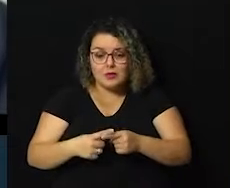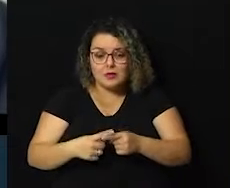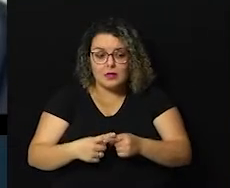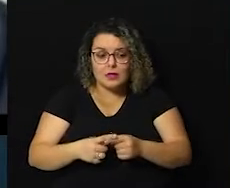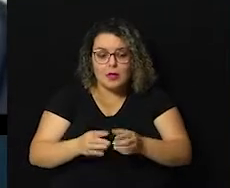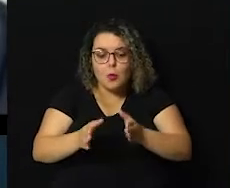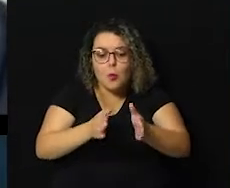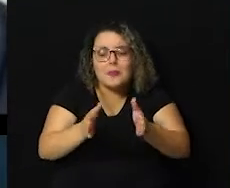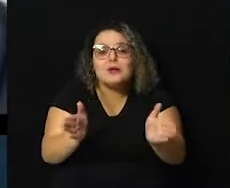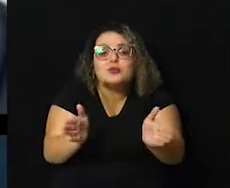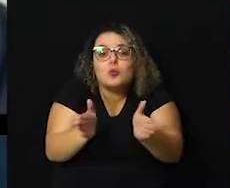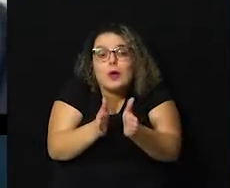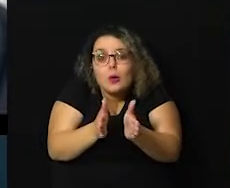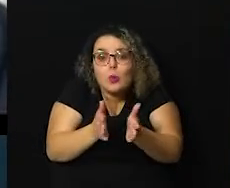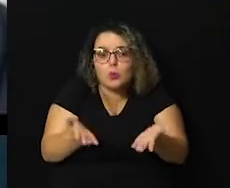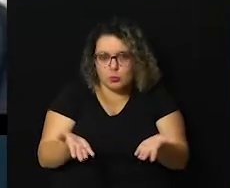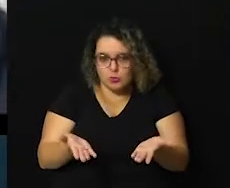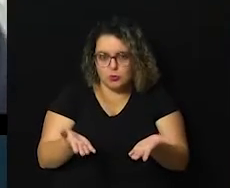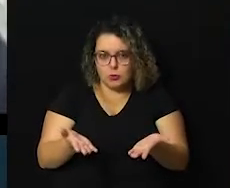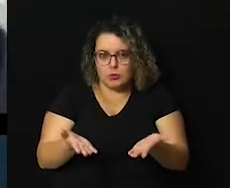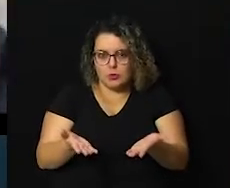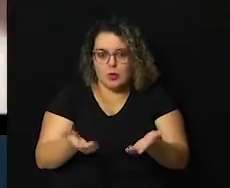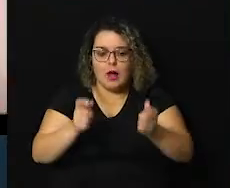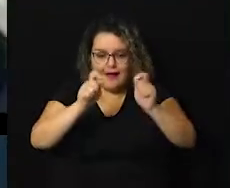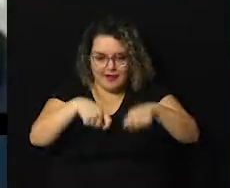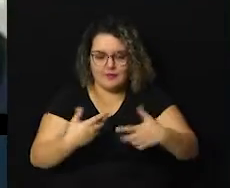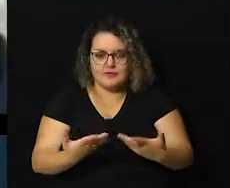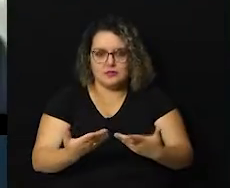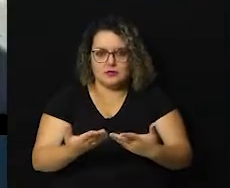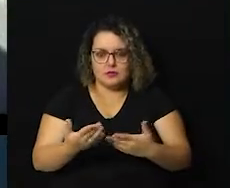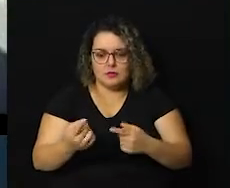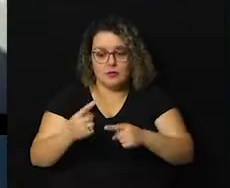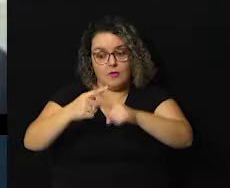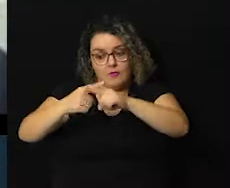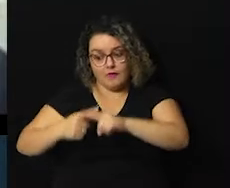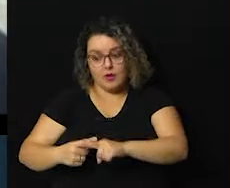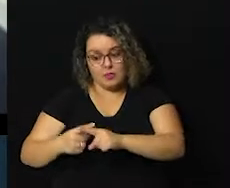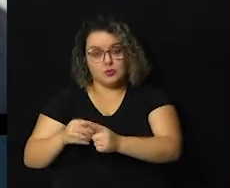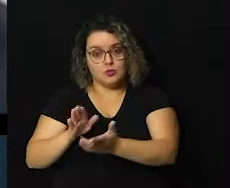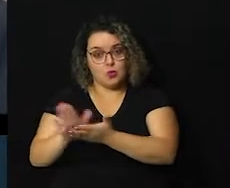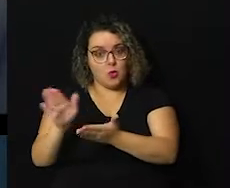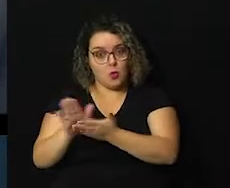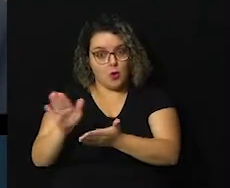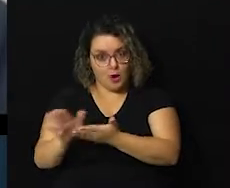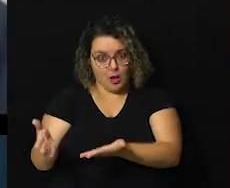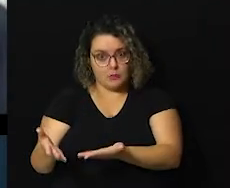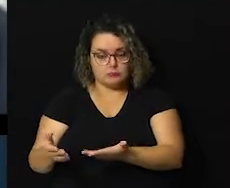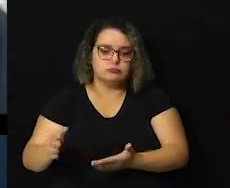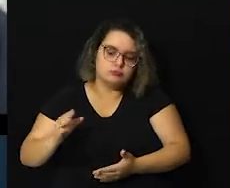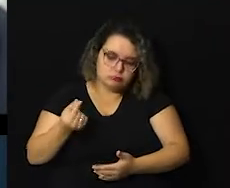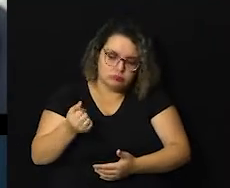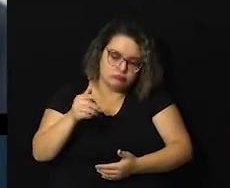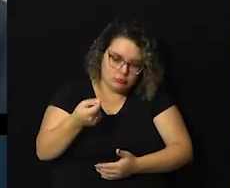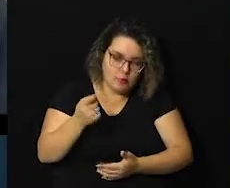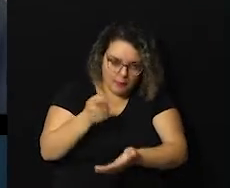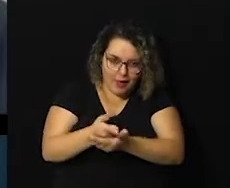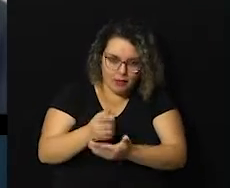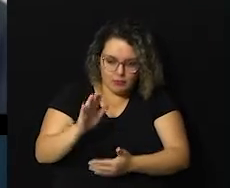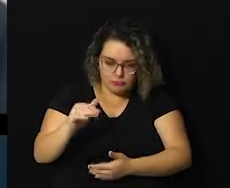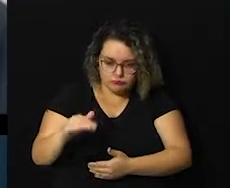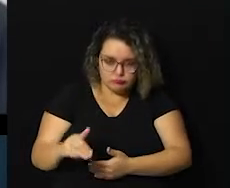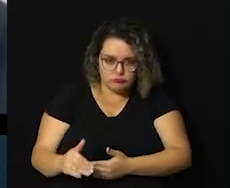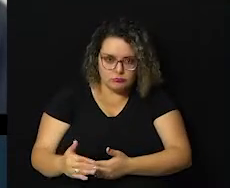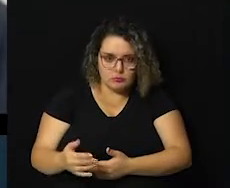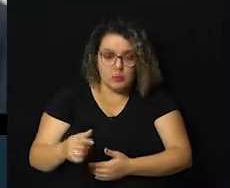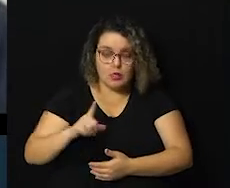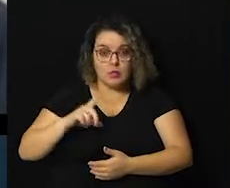menos entende mão de obras você pensar nas ciências versus o custo a tendência dele ficar mais barato é hoje a gente